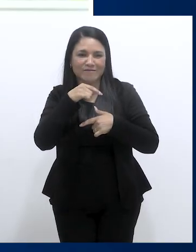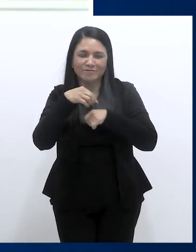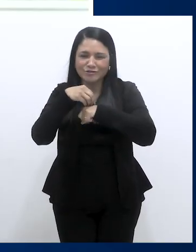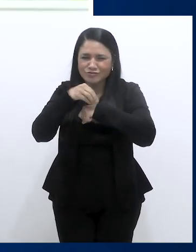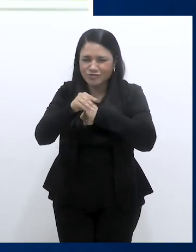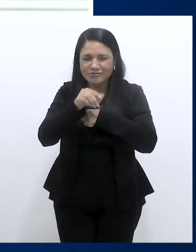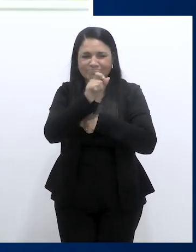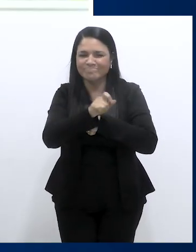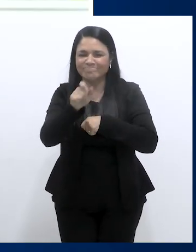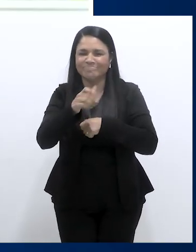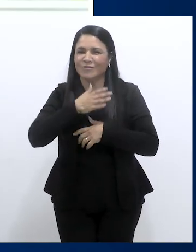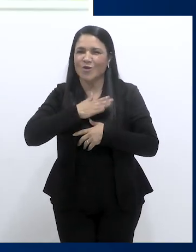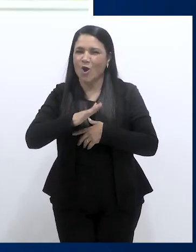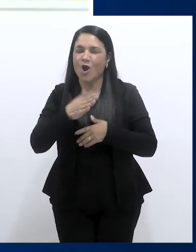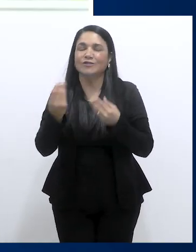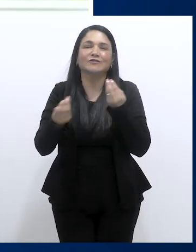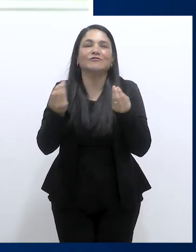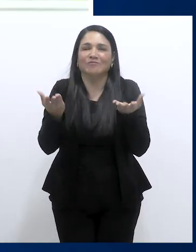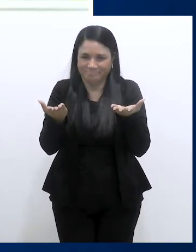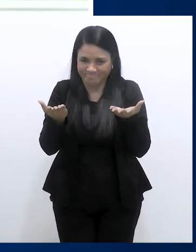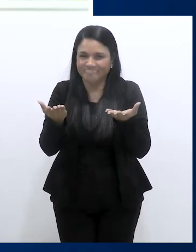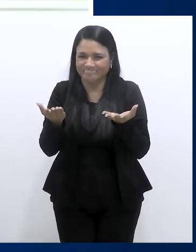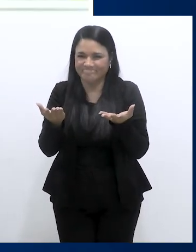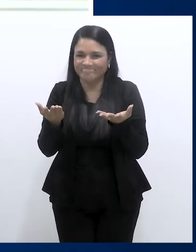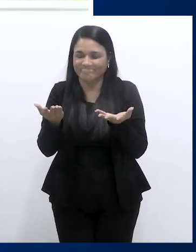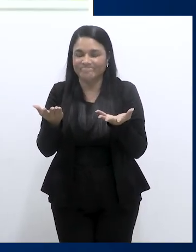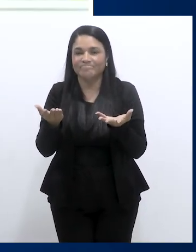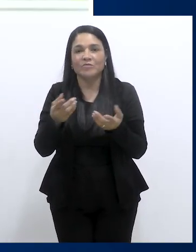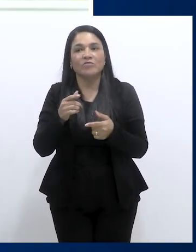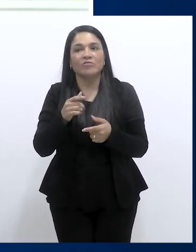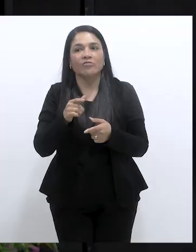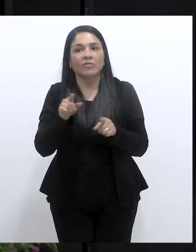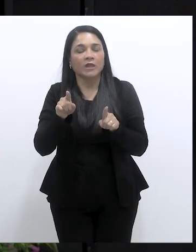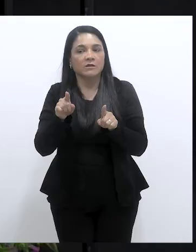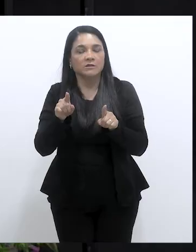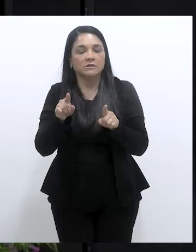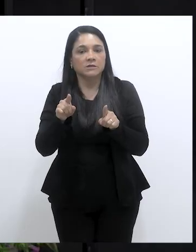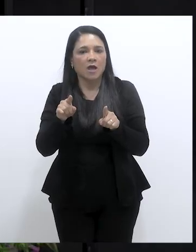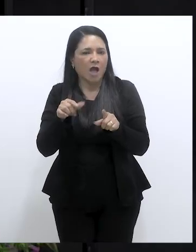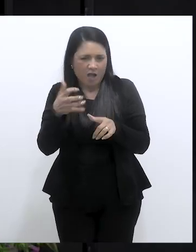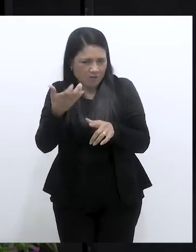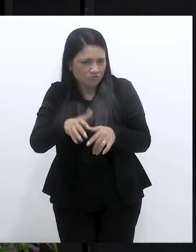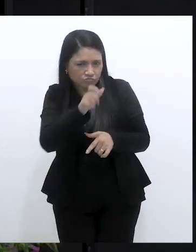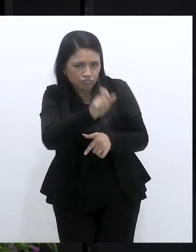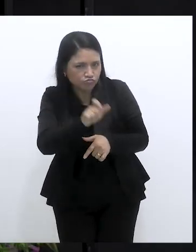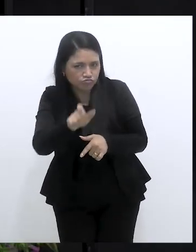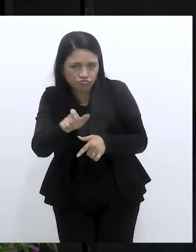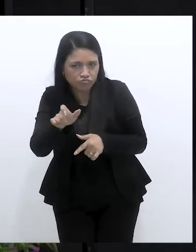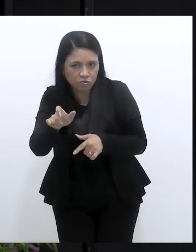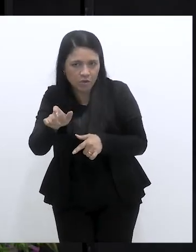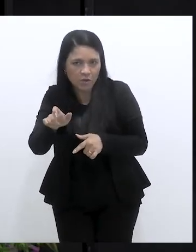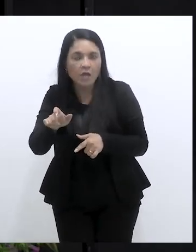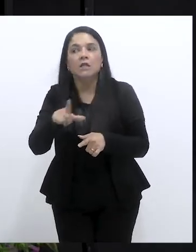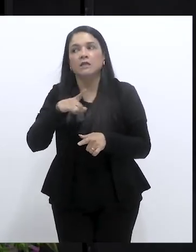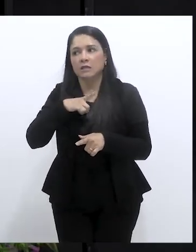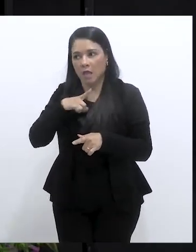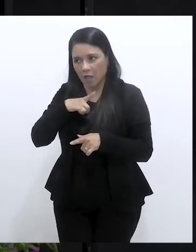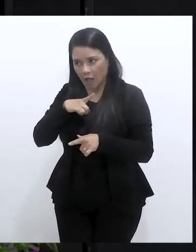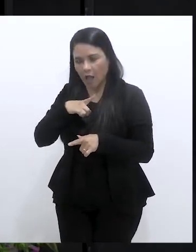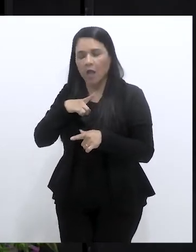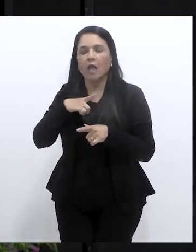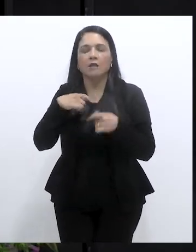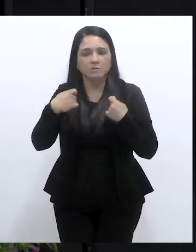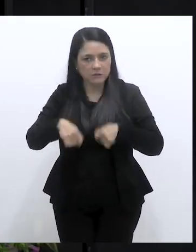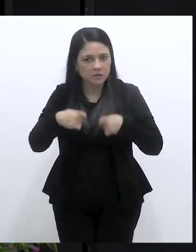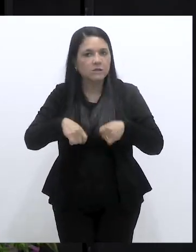poder bancar aquilo, né? Aí Então as outras a não têm que gente é ler como eles necessariamente? As outras, tem, não,